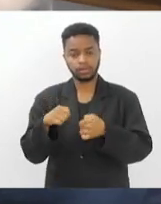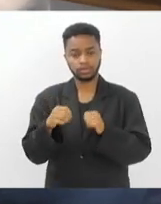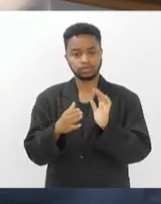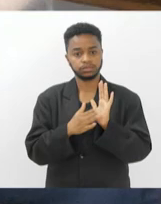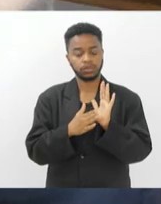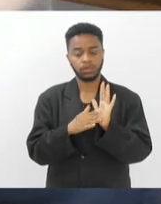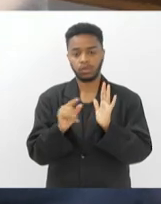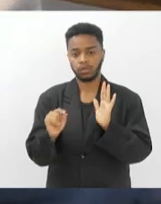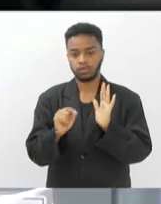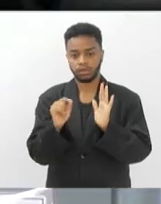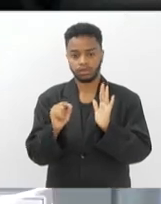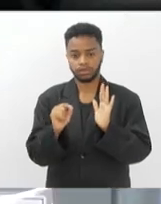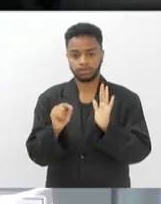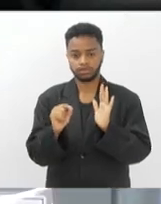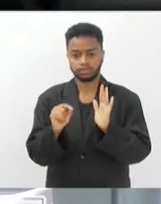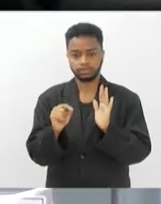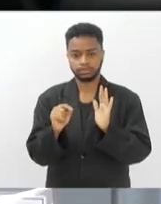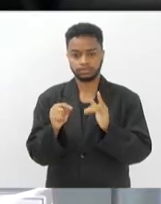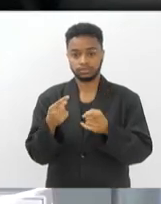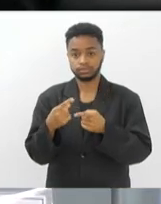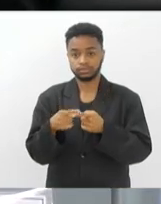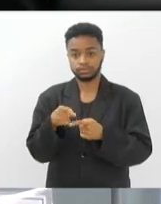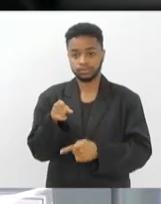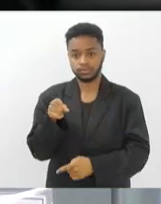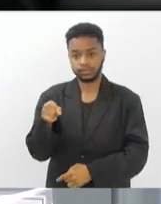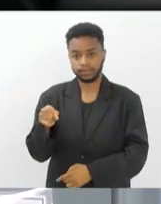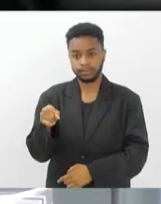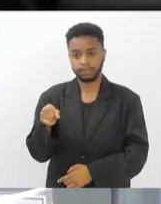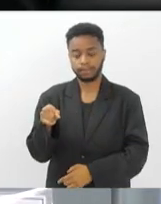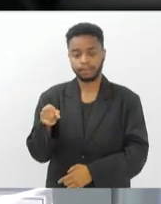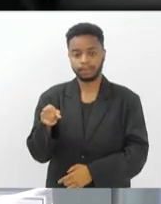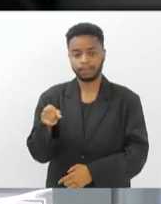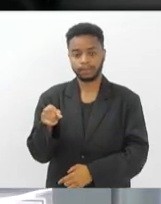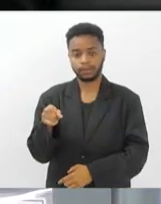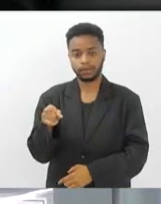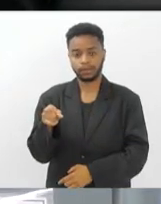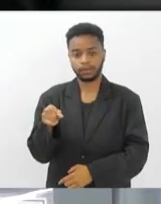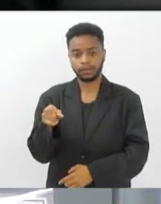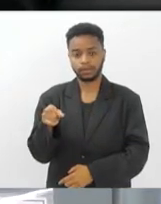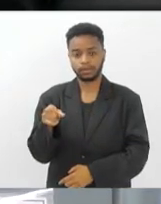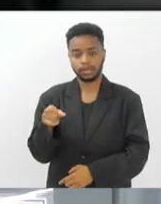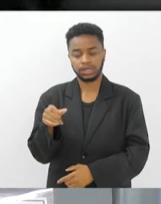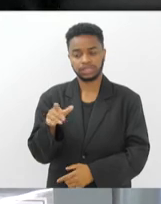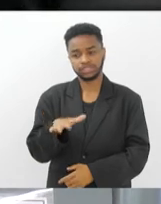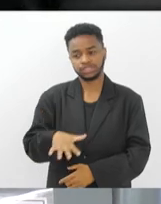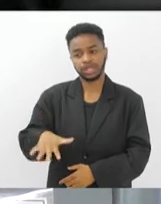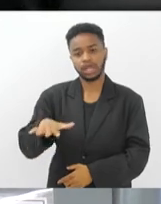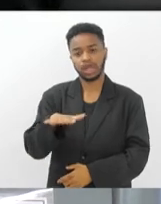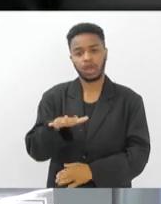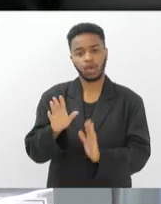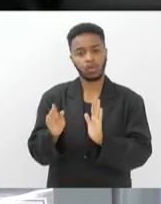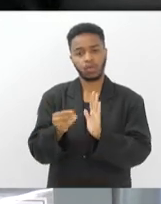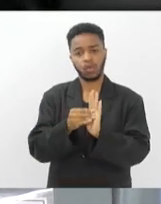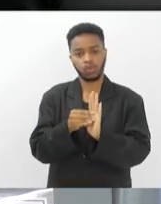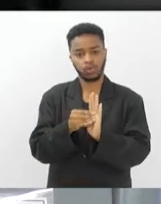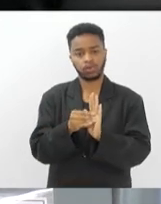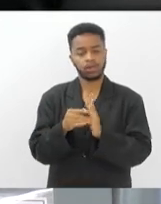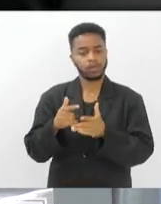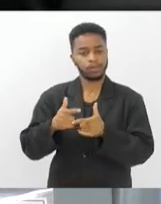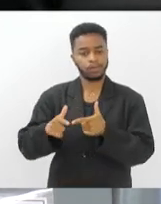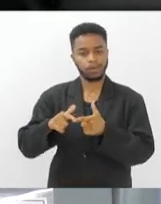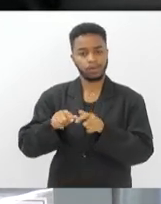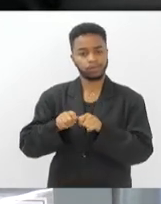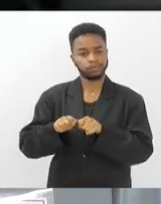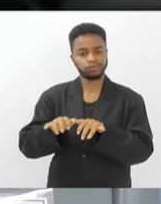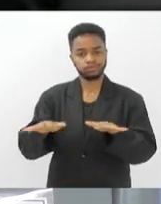propor, já que ele está sendo muito mais amplo, moléstias contagiosas